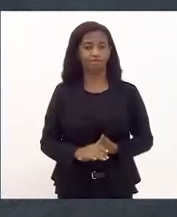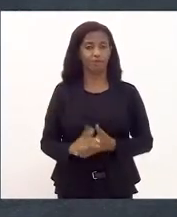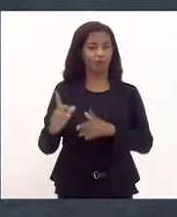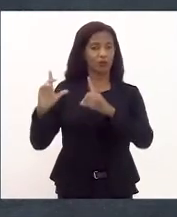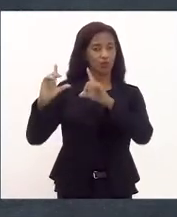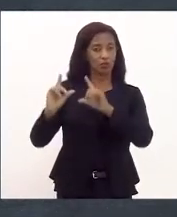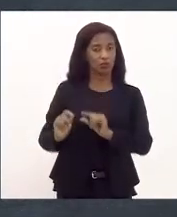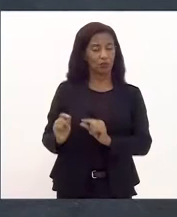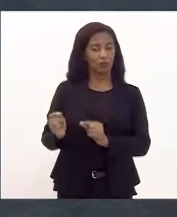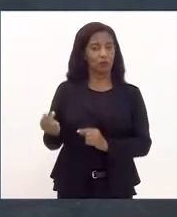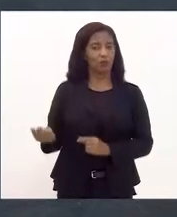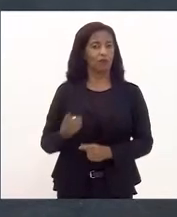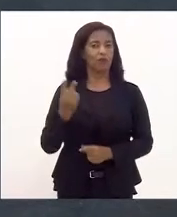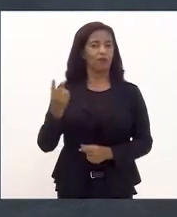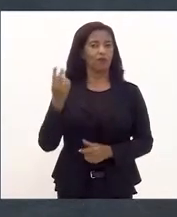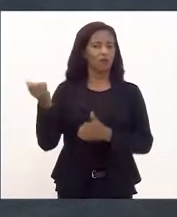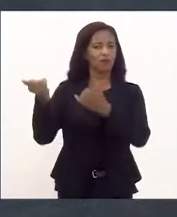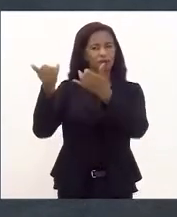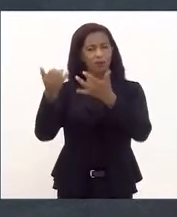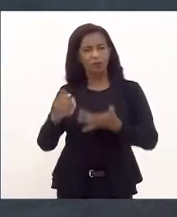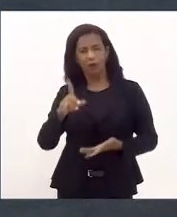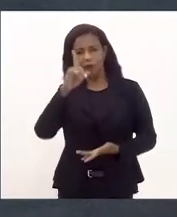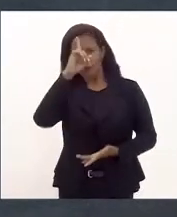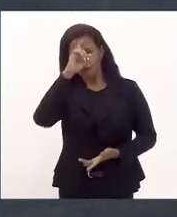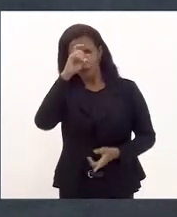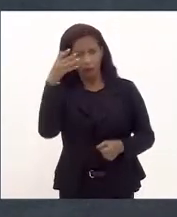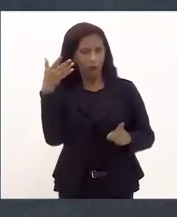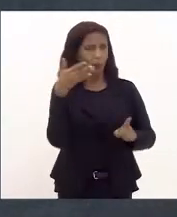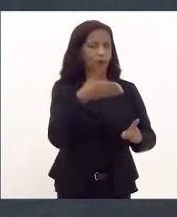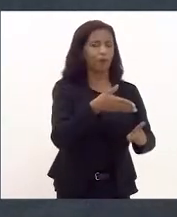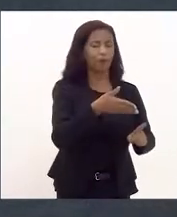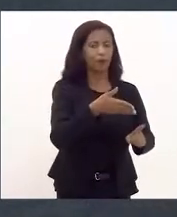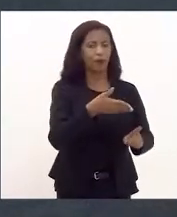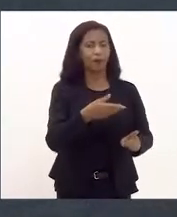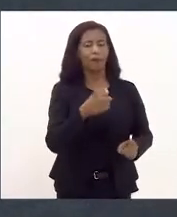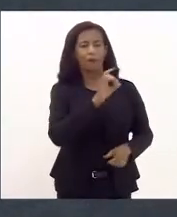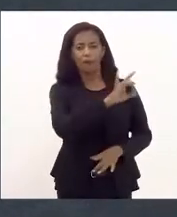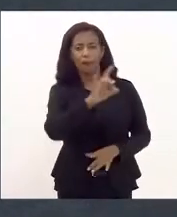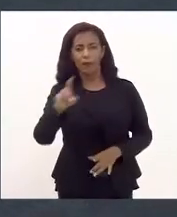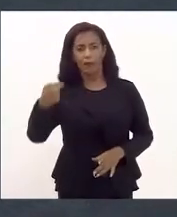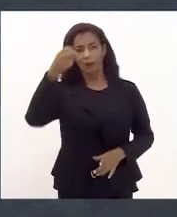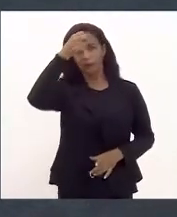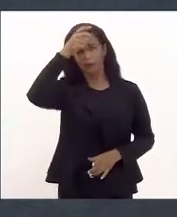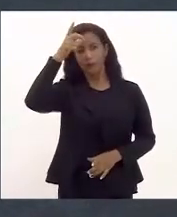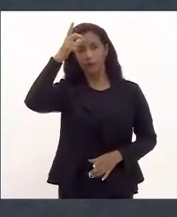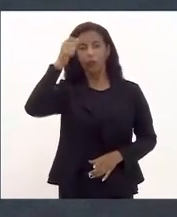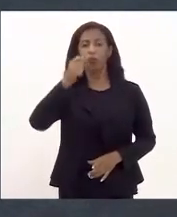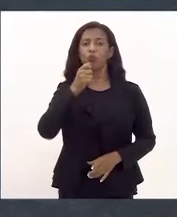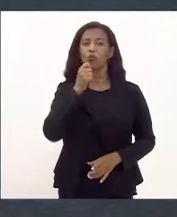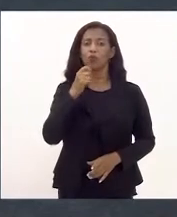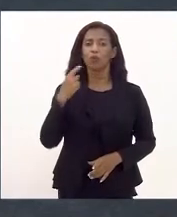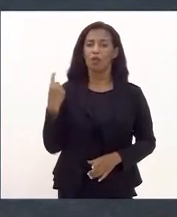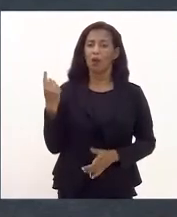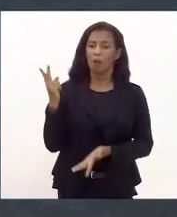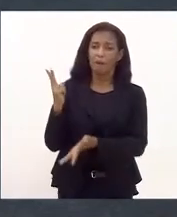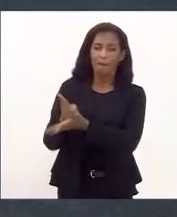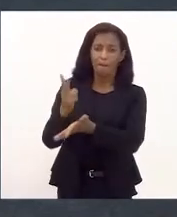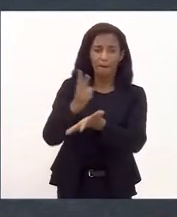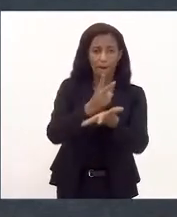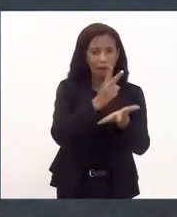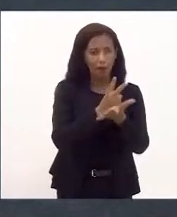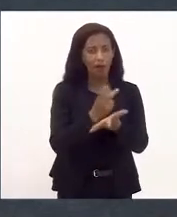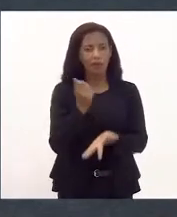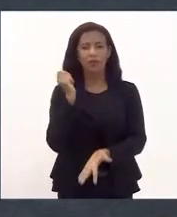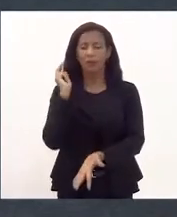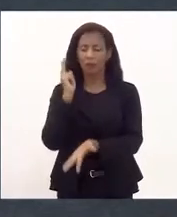Minimizar custos, definir o hospital de referência, para que cada município não tenha o mesmo hospital fazendo a mesma coisa